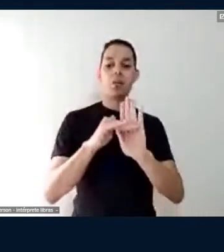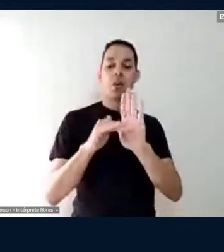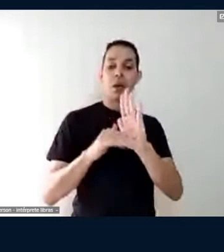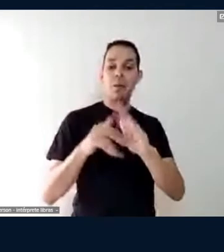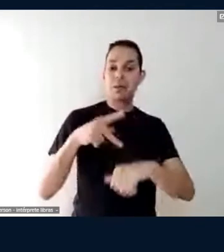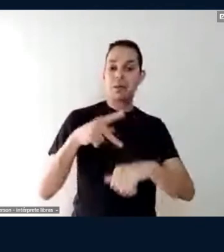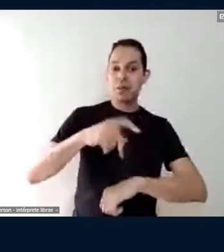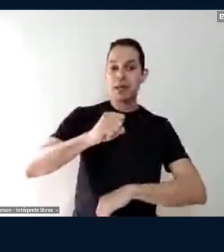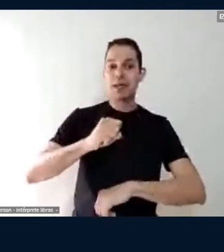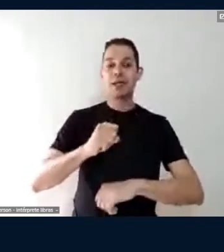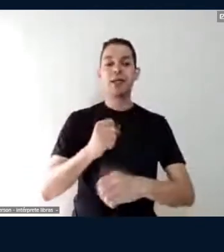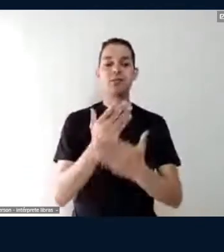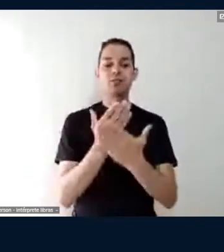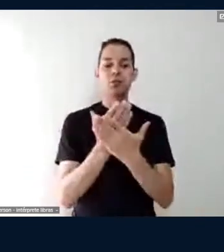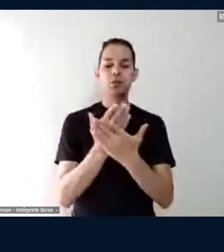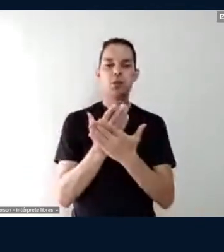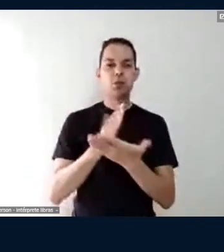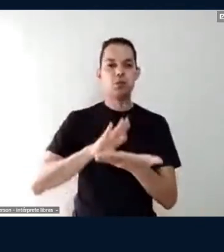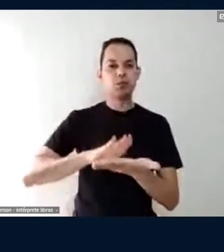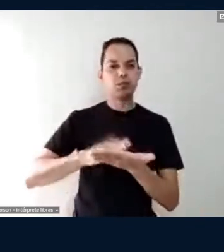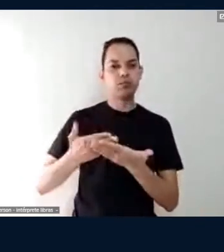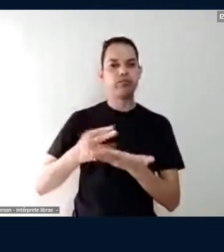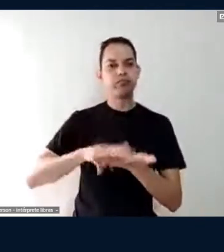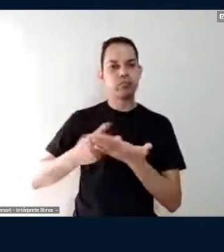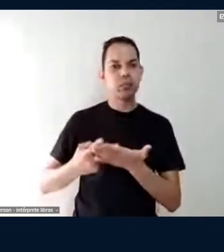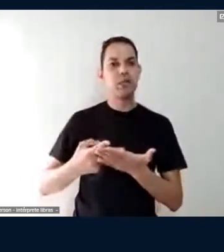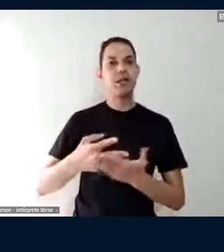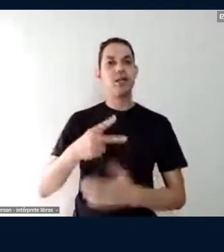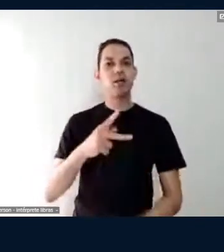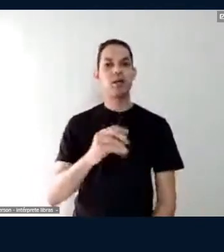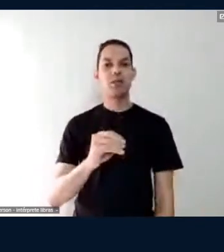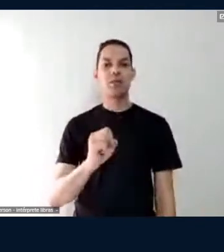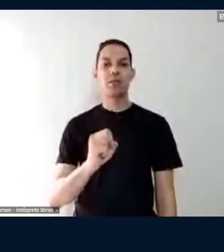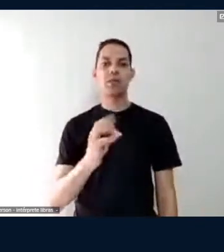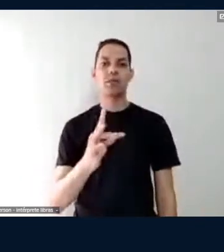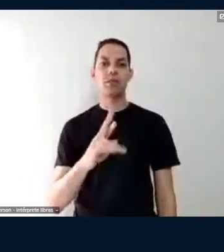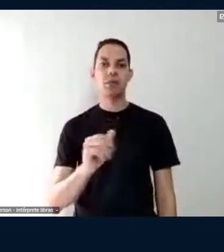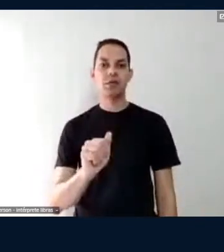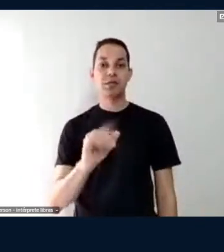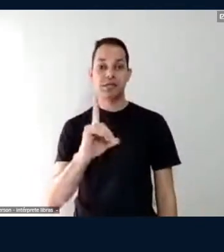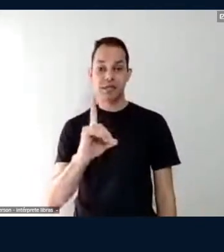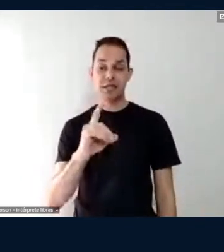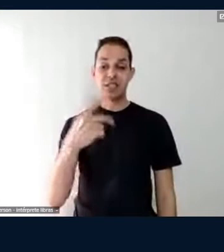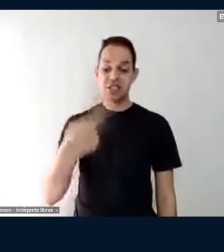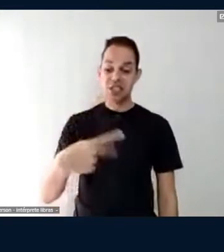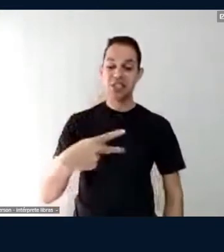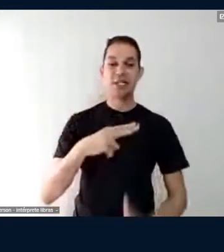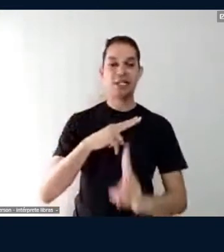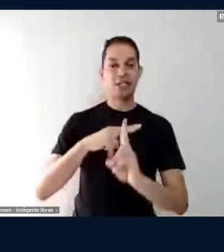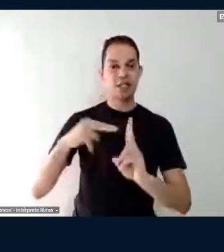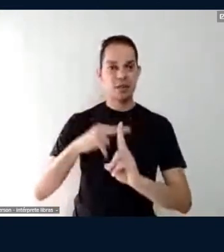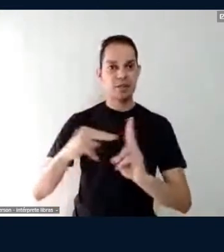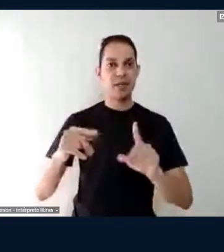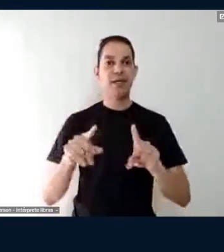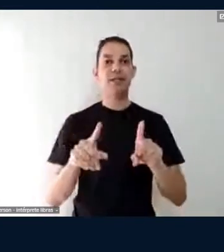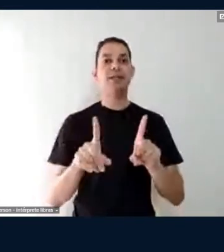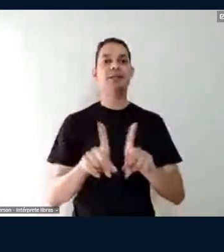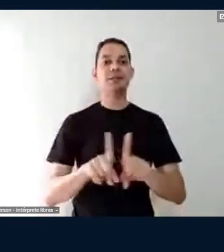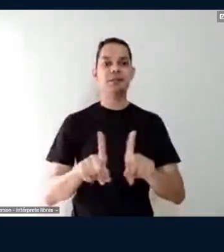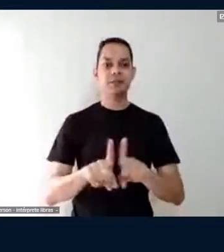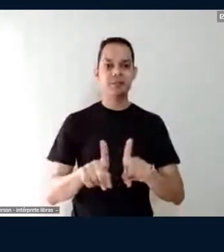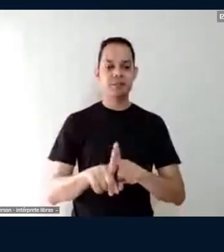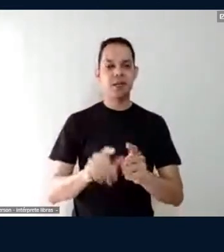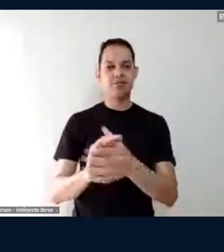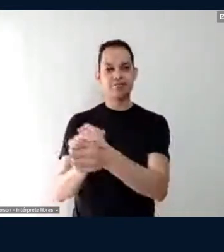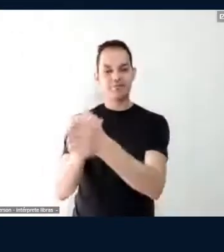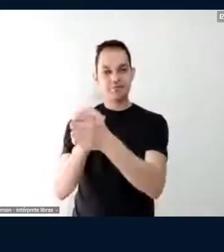em estudos da tradução pós-trade da Universidade de Brasília. Além disso, cumprimento e